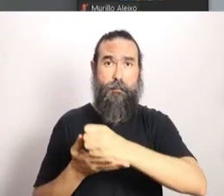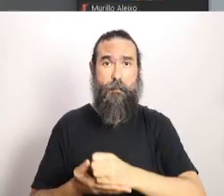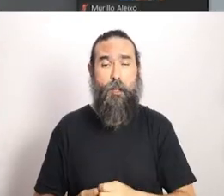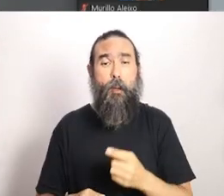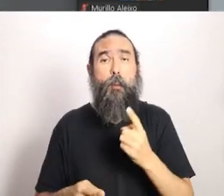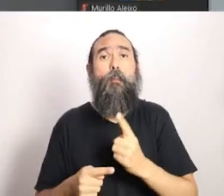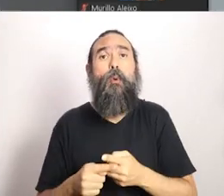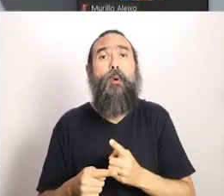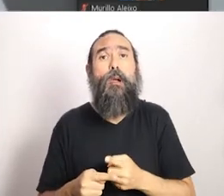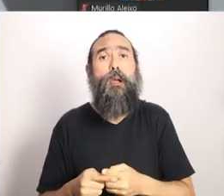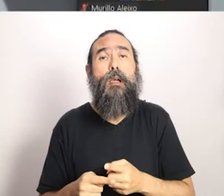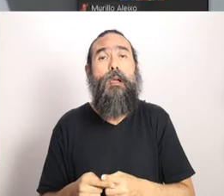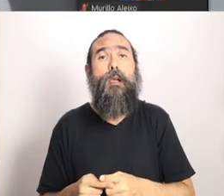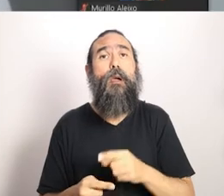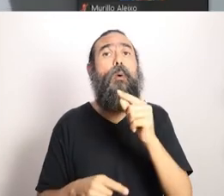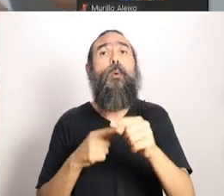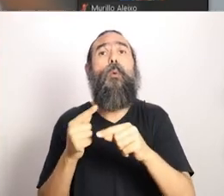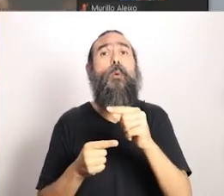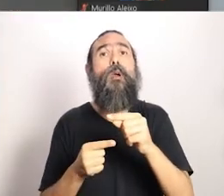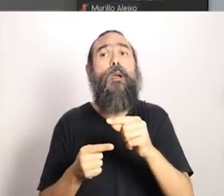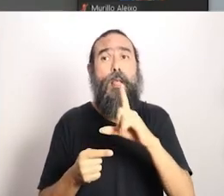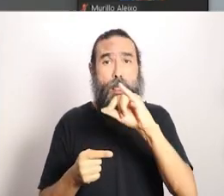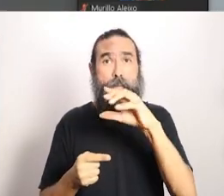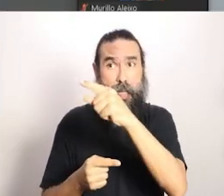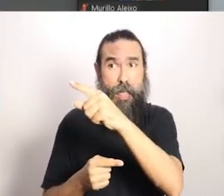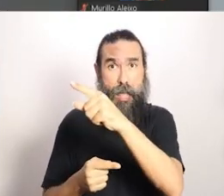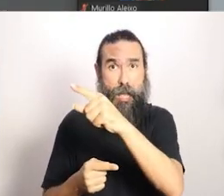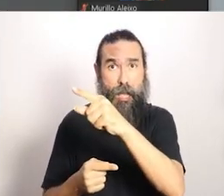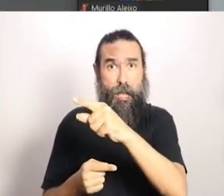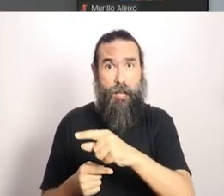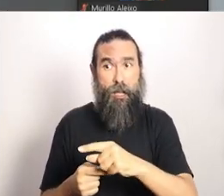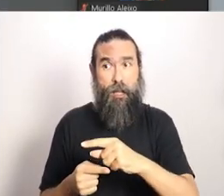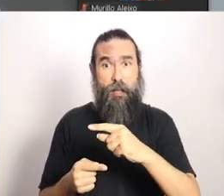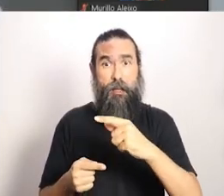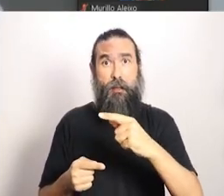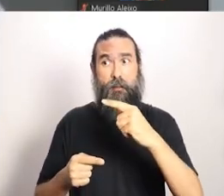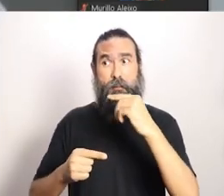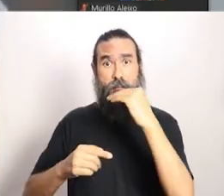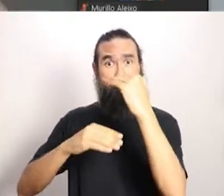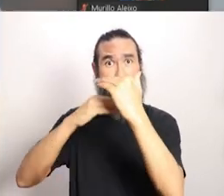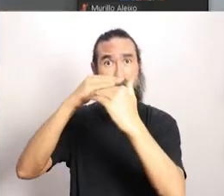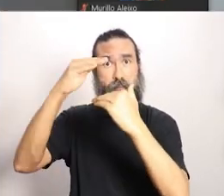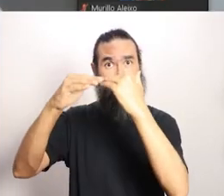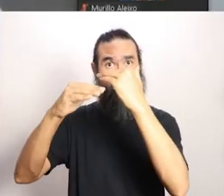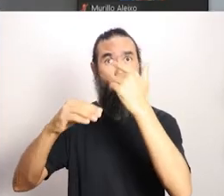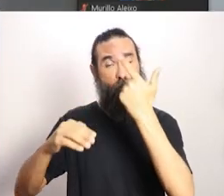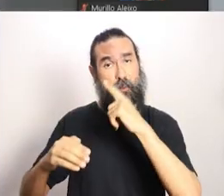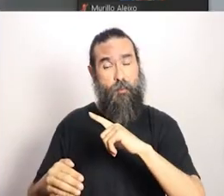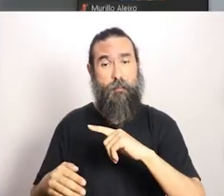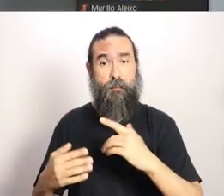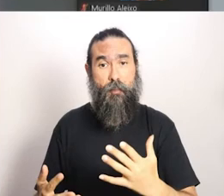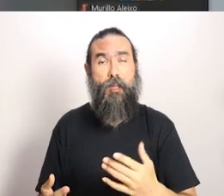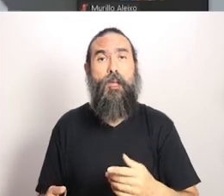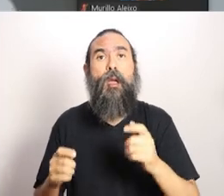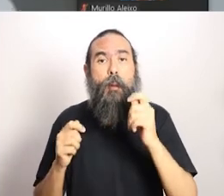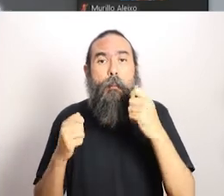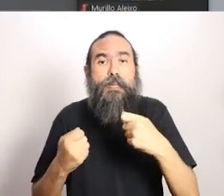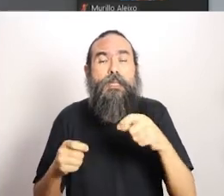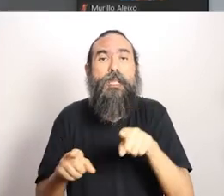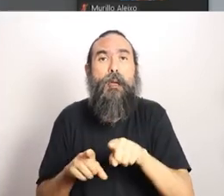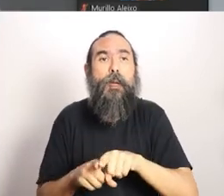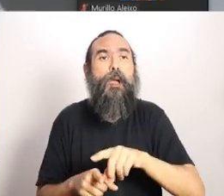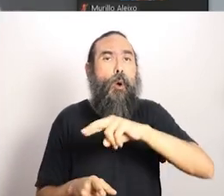Porque, e também não é só porque aconteceu isso com Lia que eu vou conseguir, porque eu tenho uma luta para fazer que as baratas